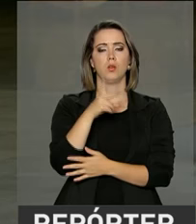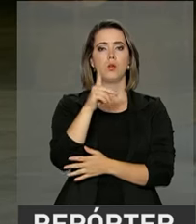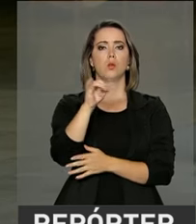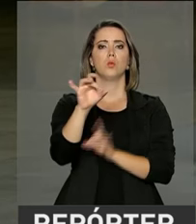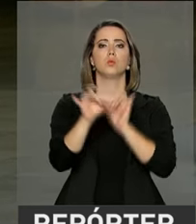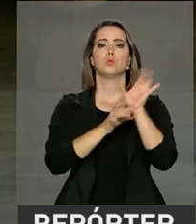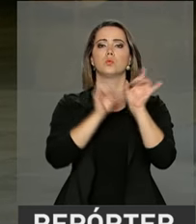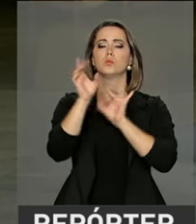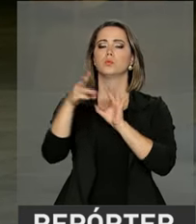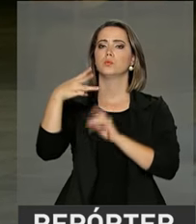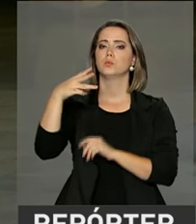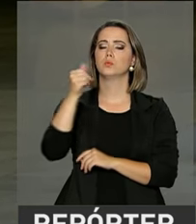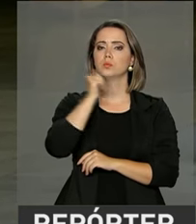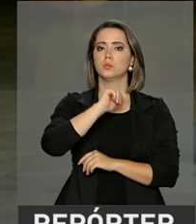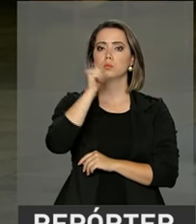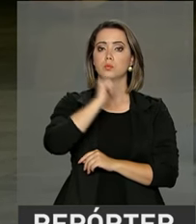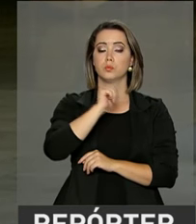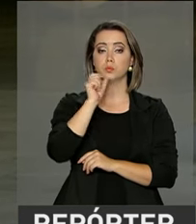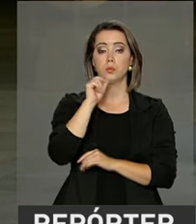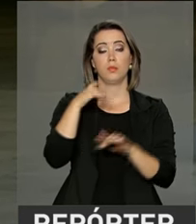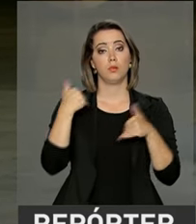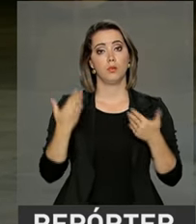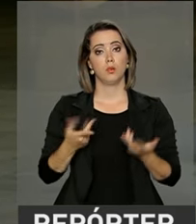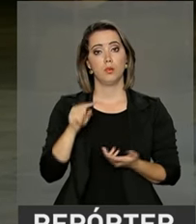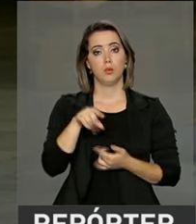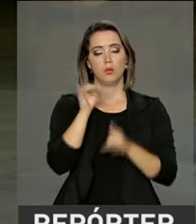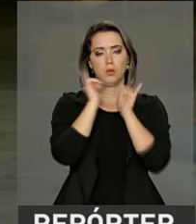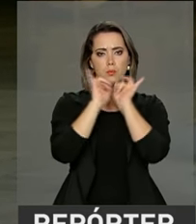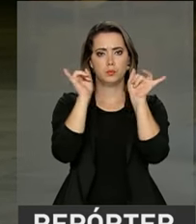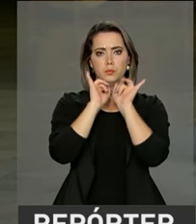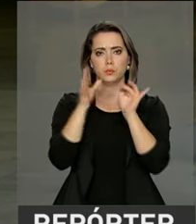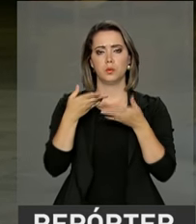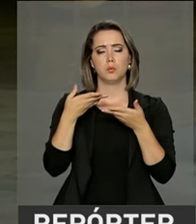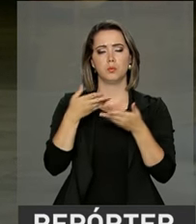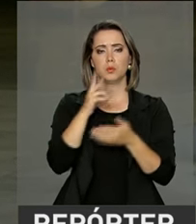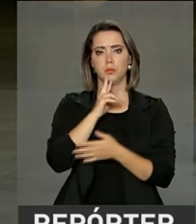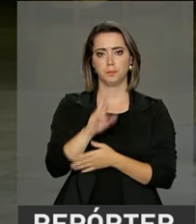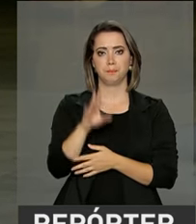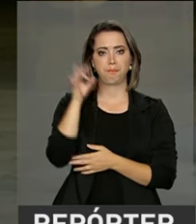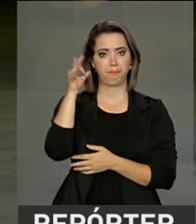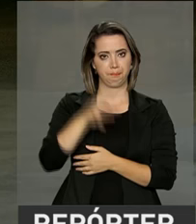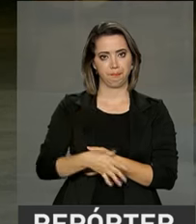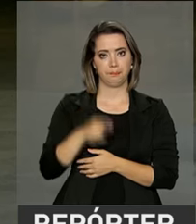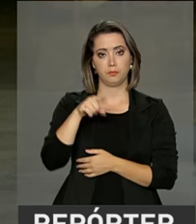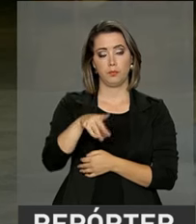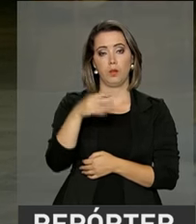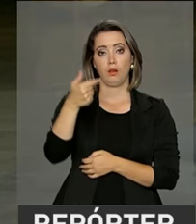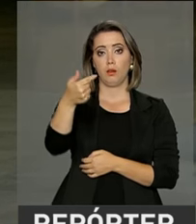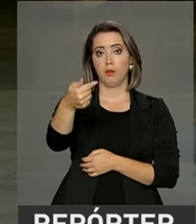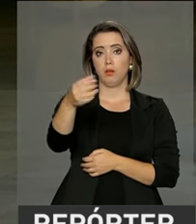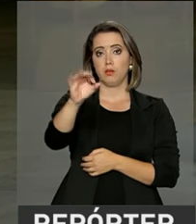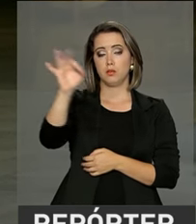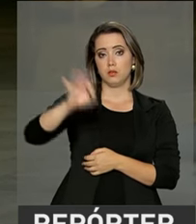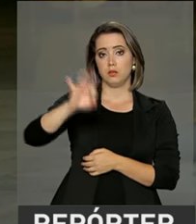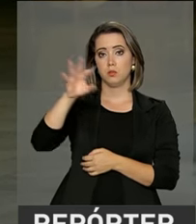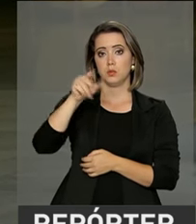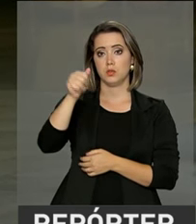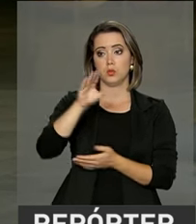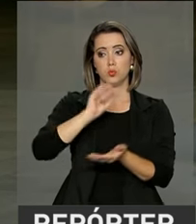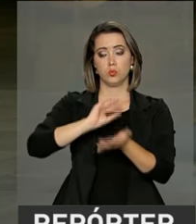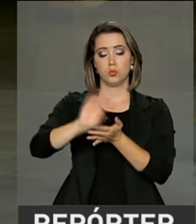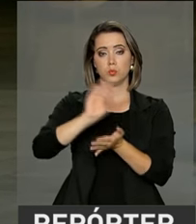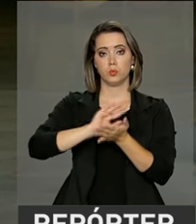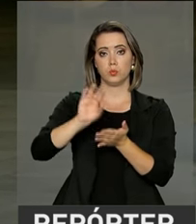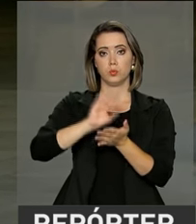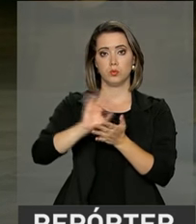Dia Internacional da Mulher. Pois bem, a campanha deu resultado. 70% das aplicações